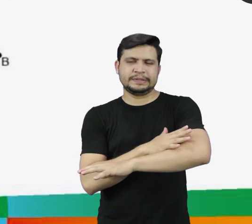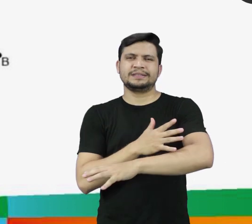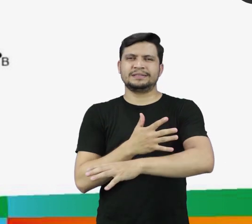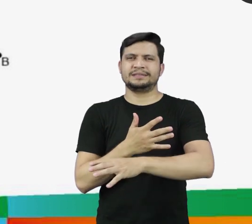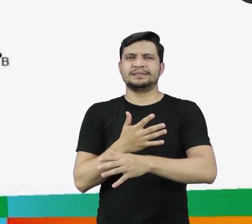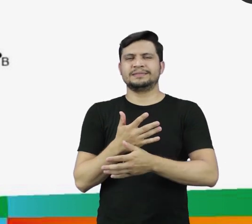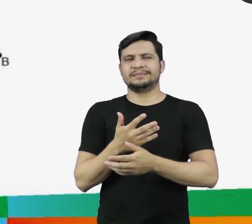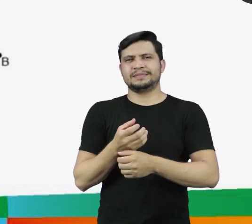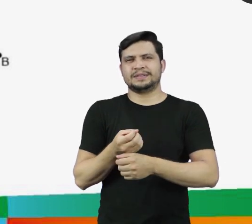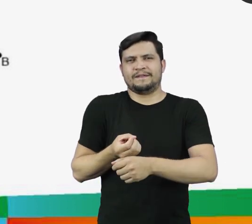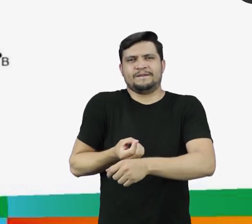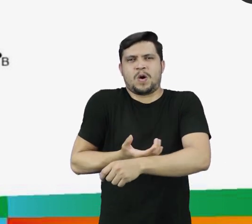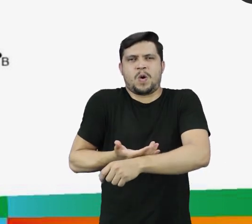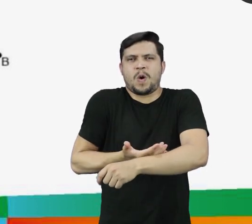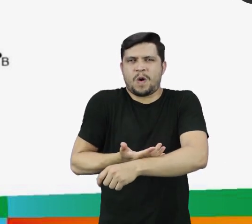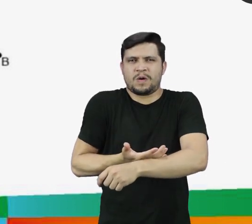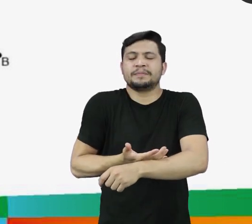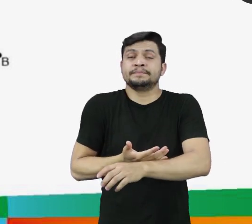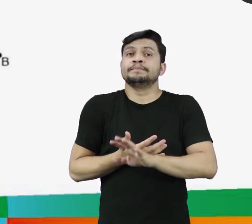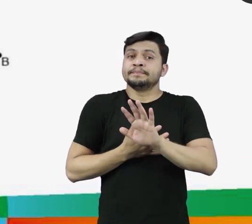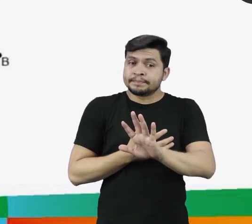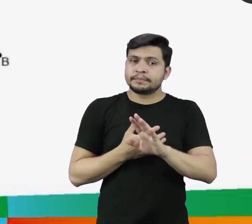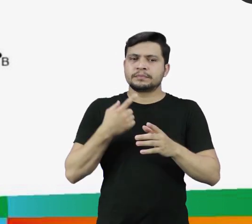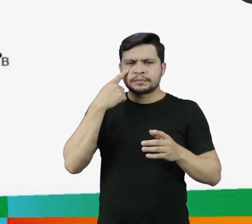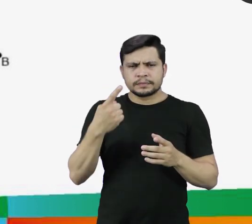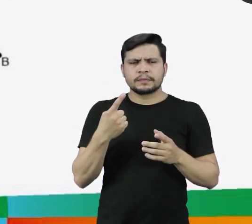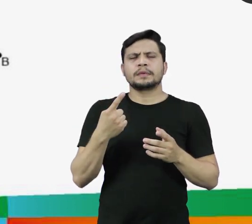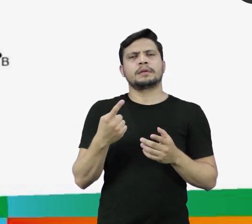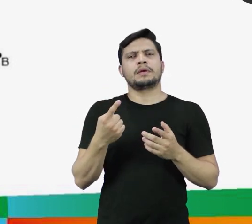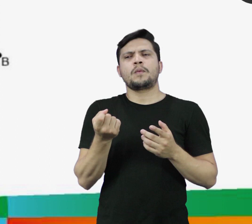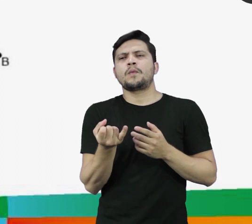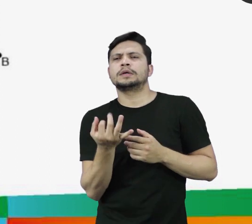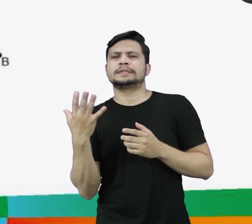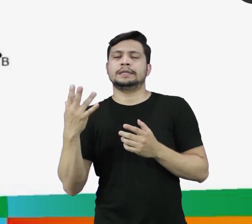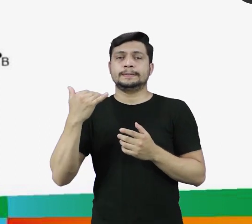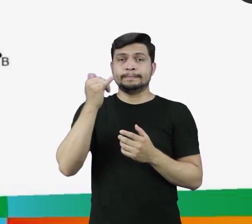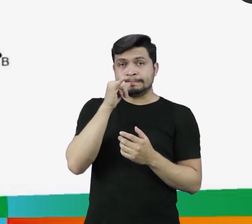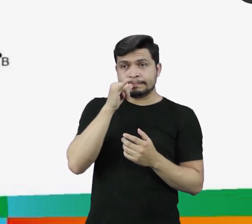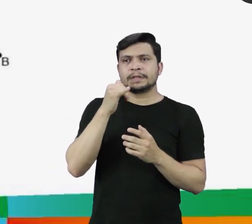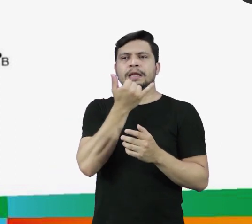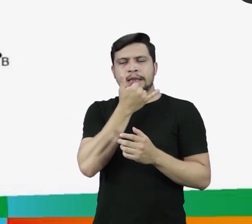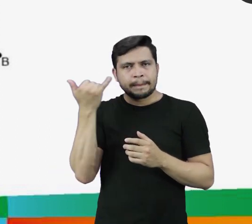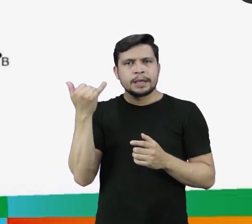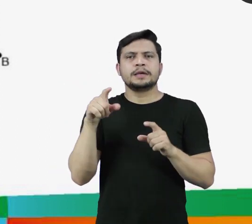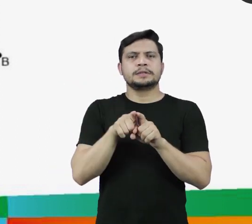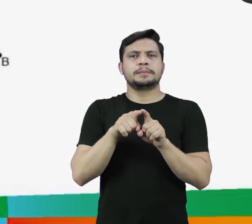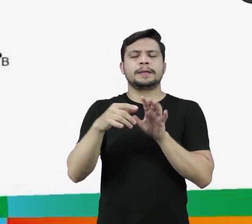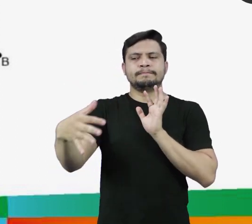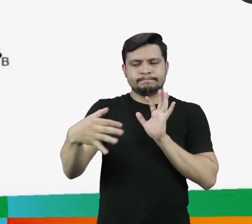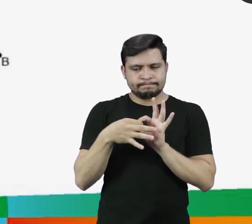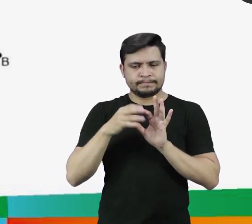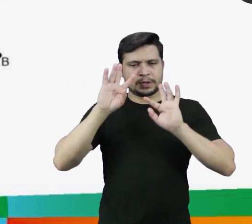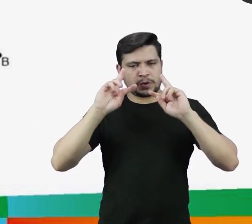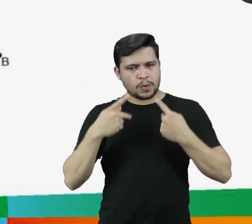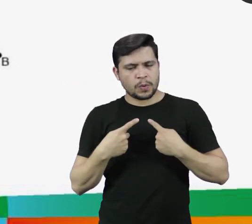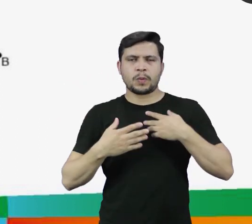depende da tensão aplicada e da resistência elétrica média do corpo humano. Esse último fator está intimamente relacionado